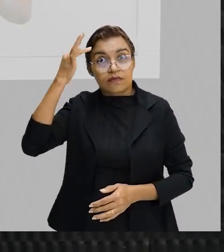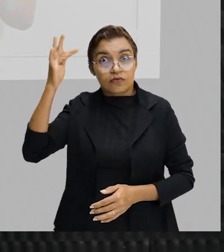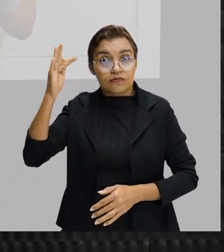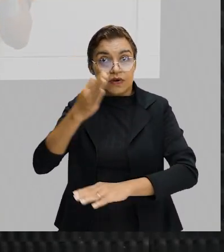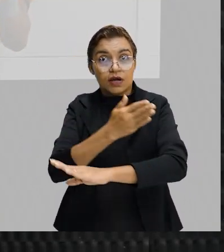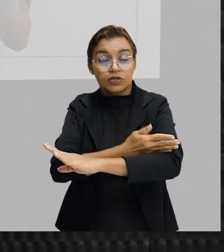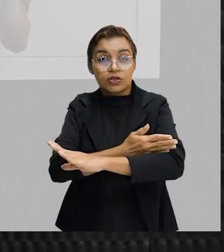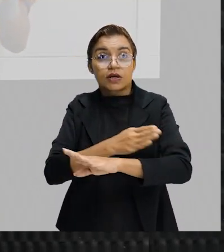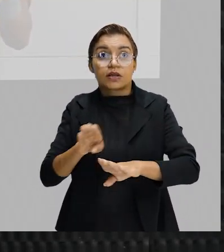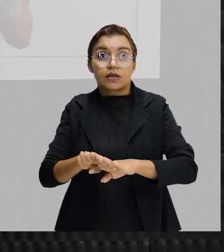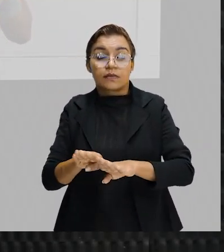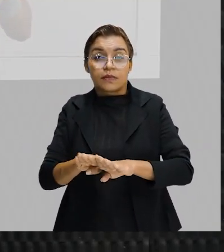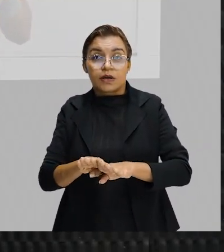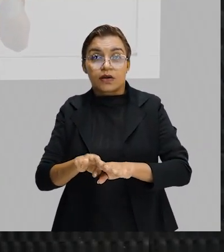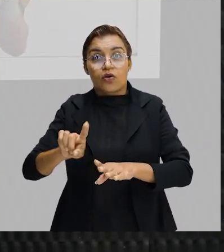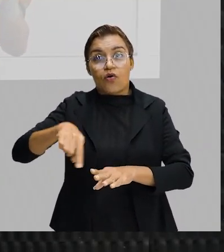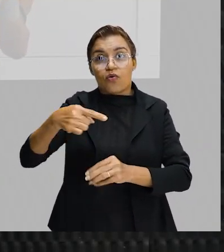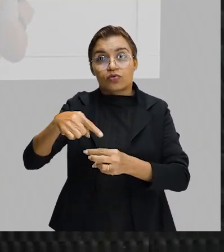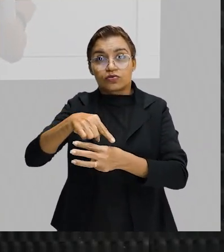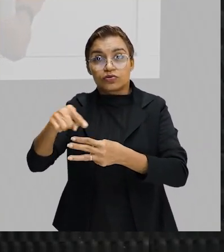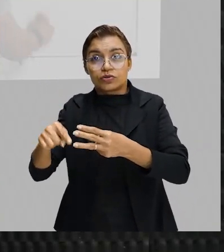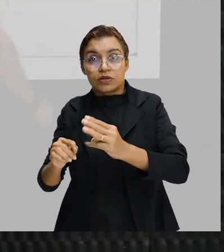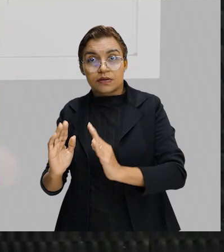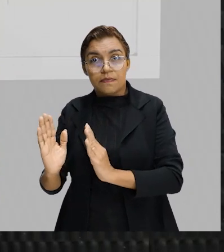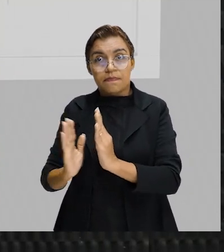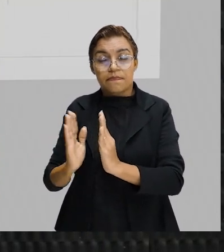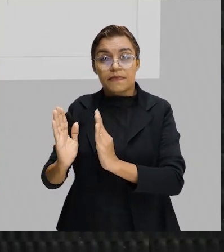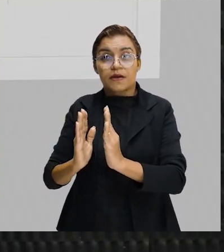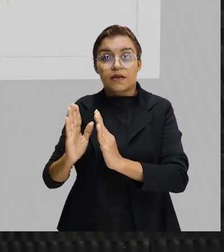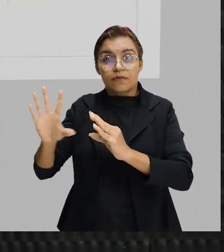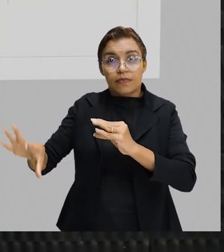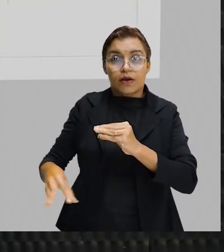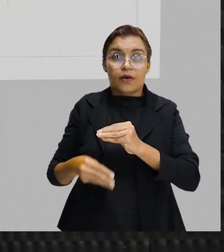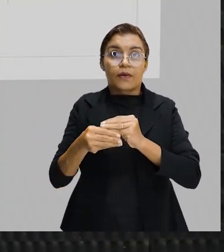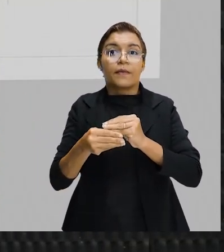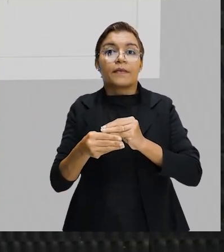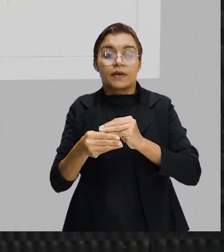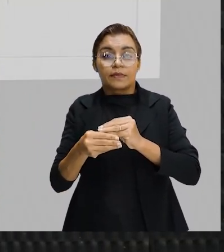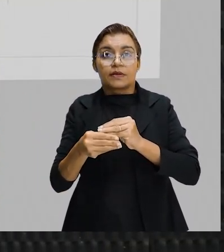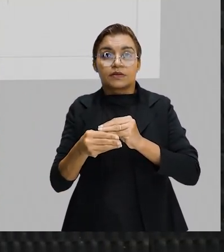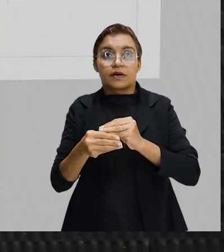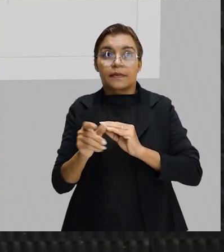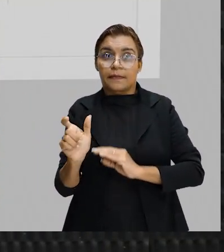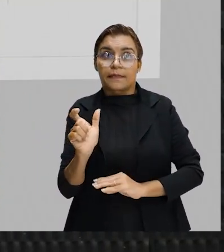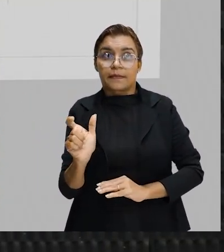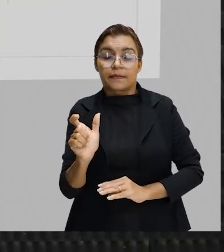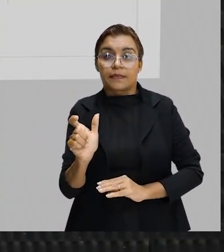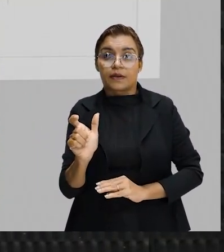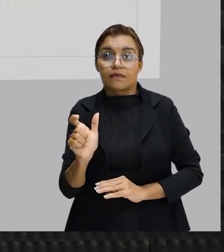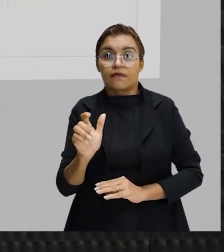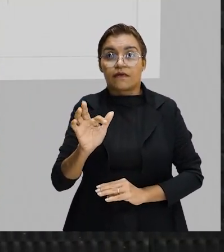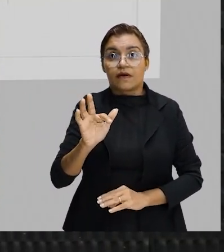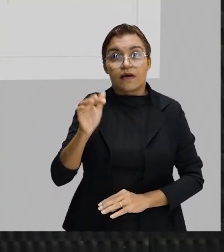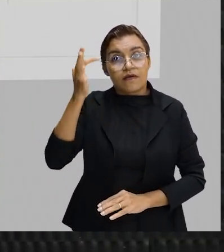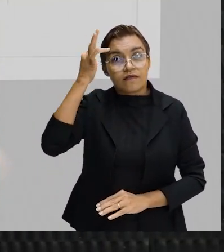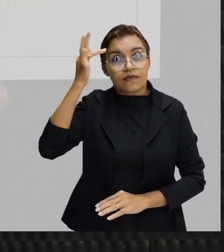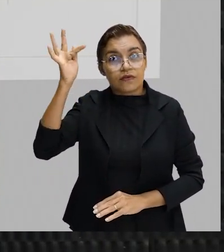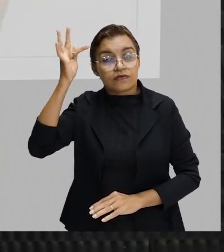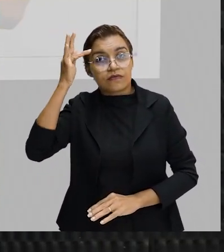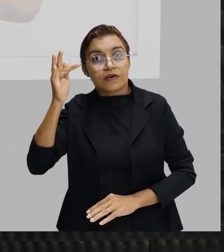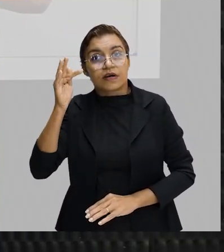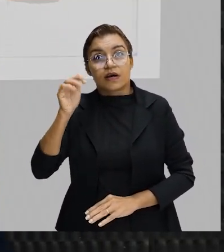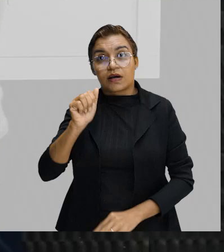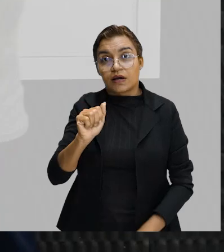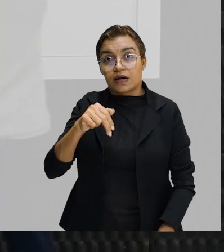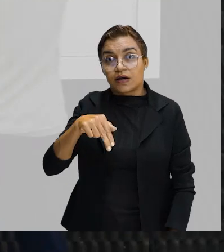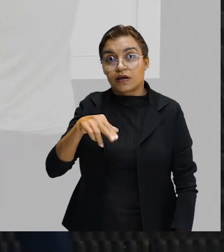antiga, e tem esses outros três períodos aqui também, para complementar este termo que é a filosofia antiga. Então, quando você analisa a